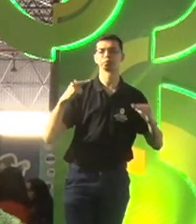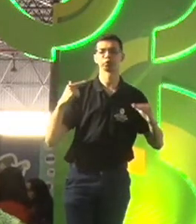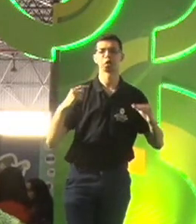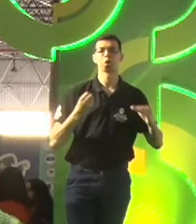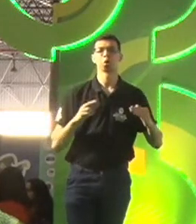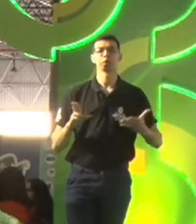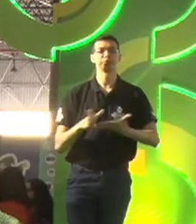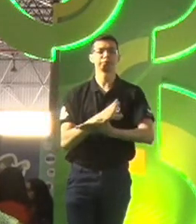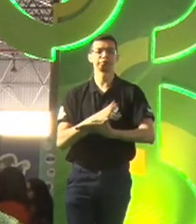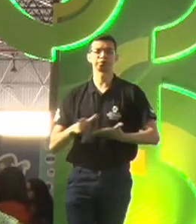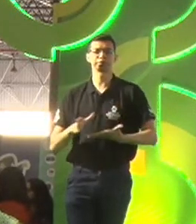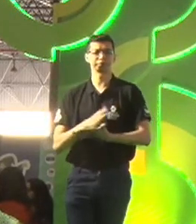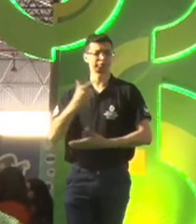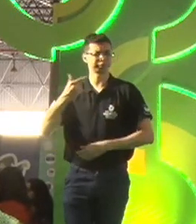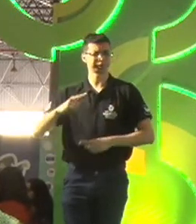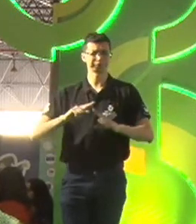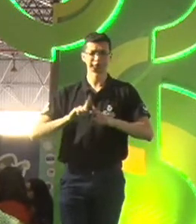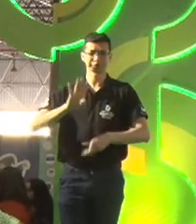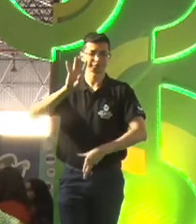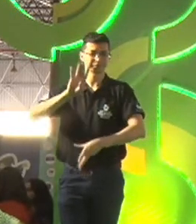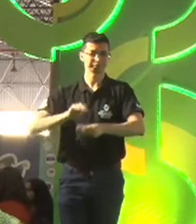mas enfim